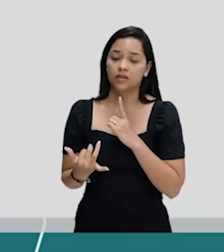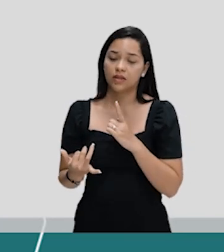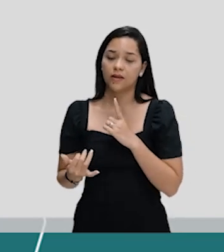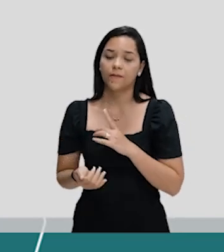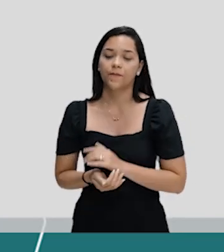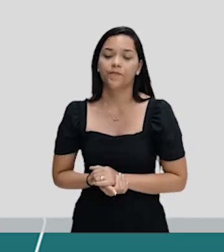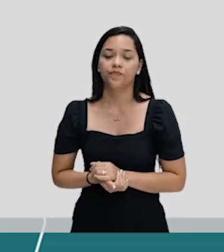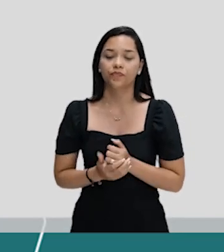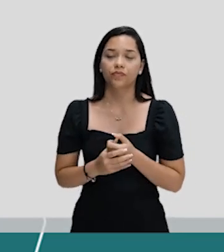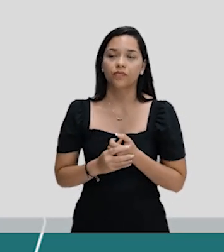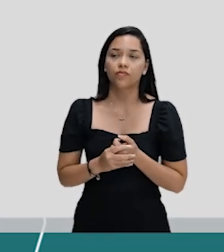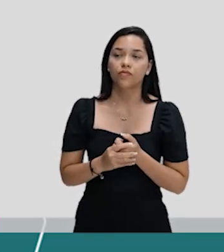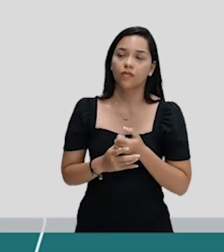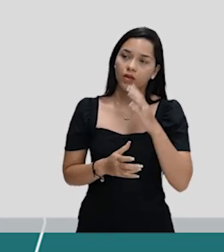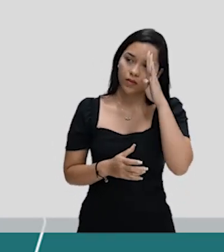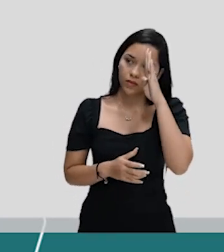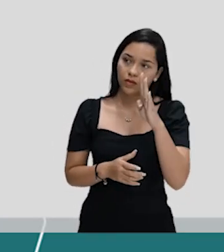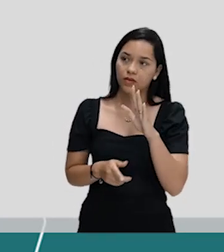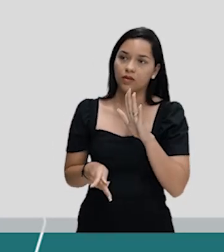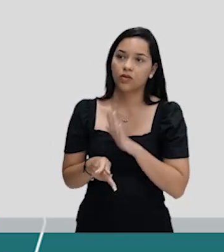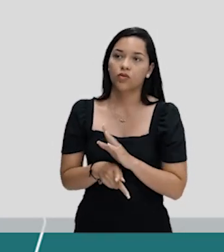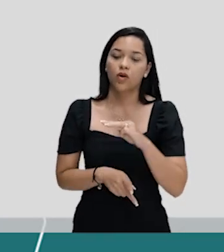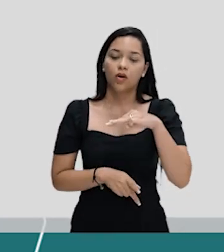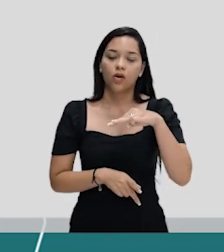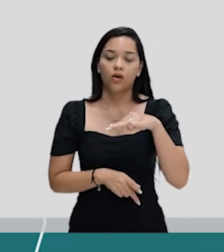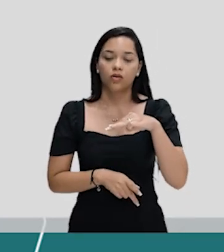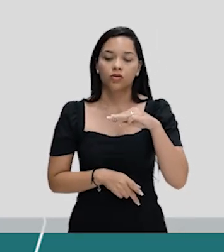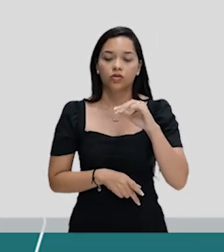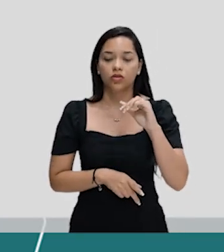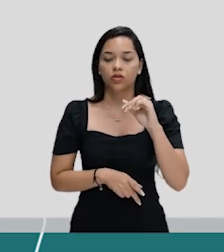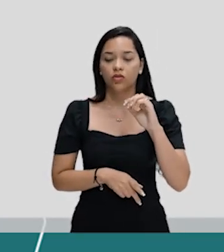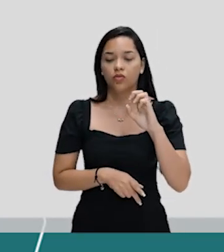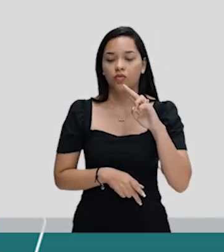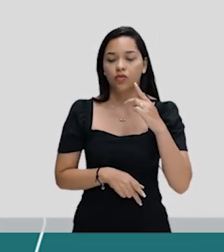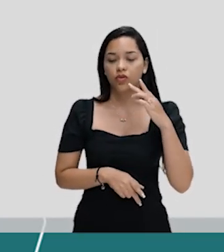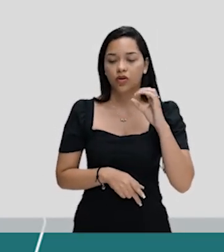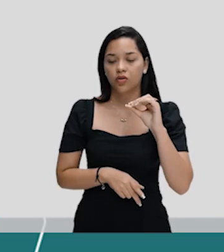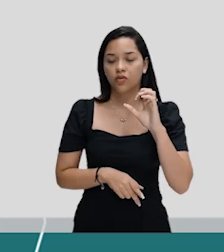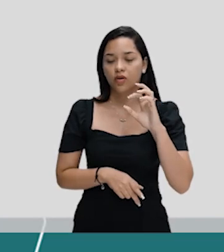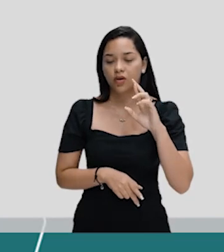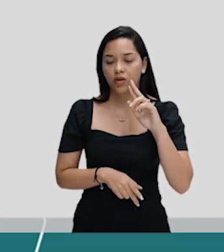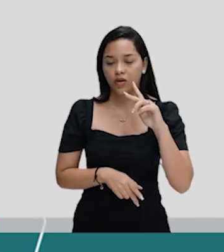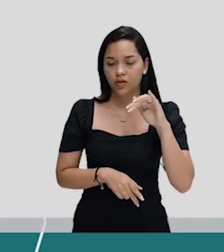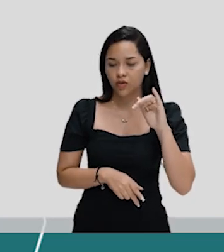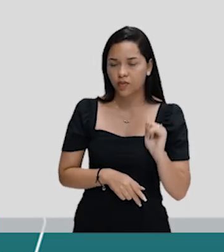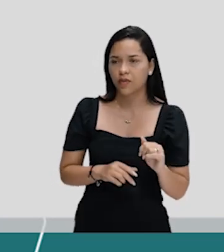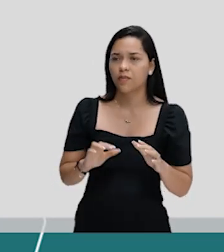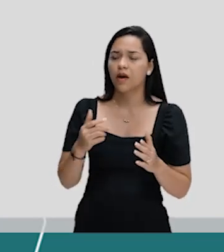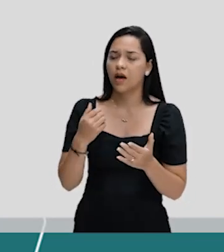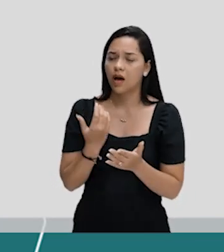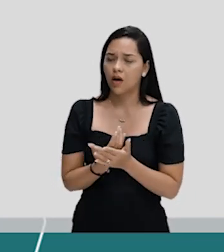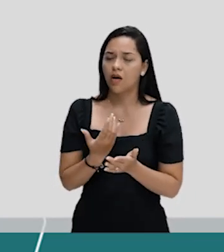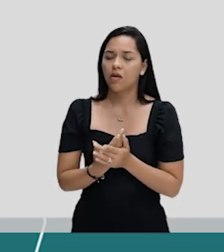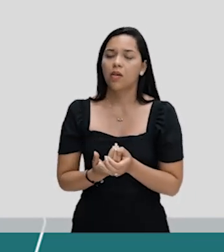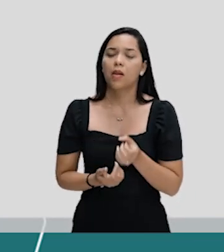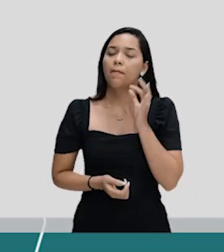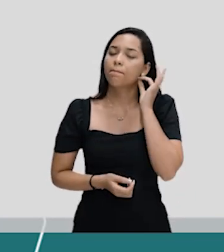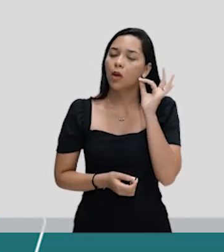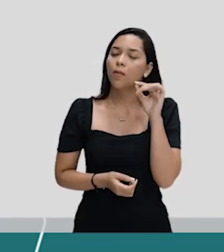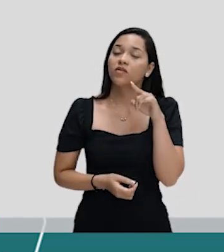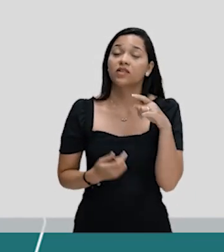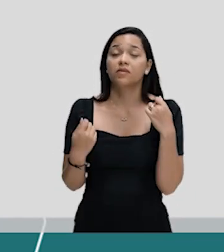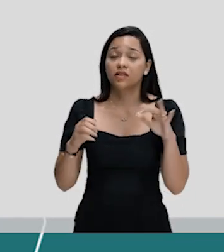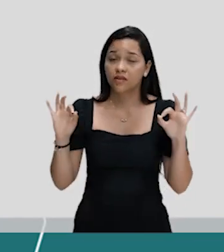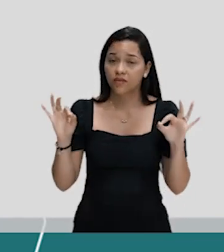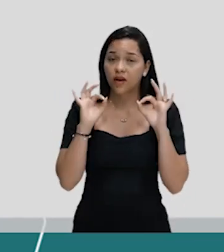tá certo? Principalmente aqui desse rapazinho aqui chamado União Europeia, tá certo? Então é uma aula, olha, top, muito atual e tu precisa estar